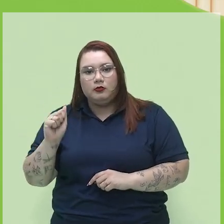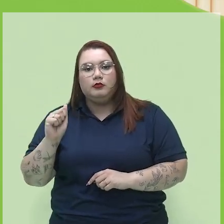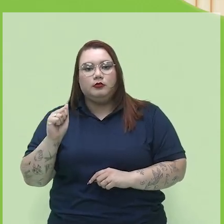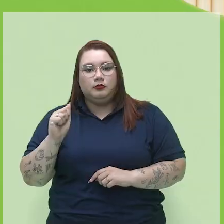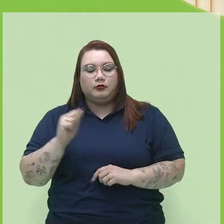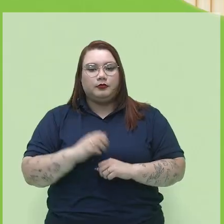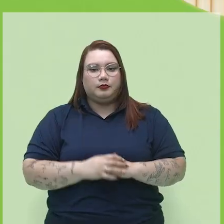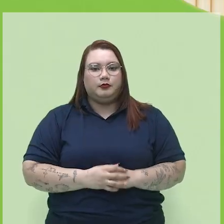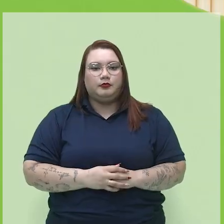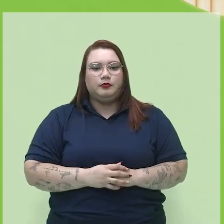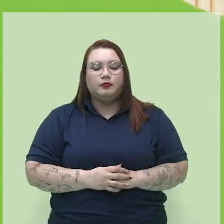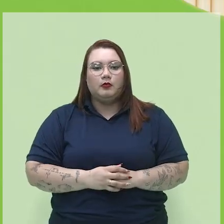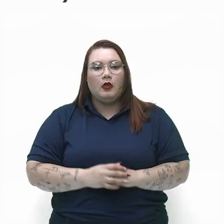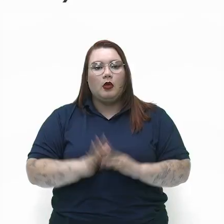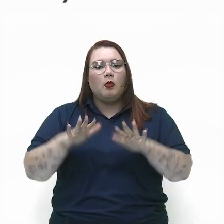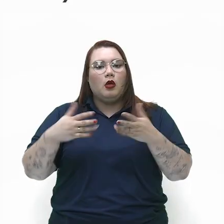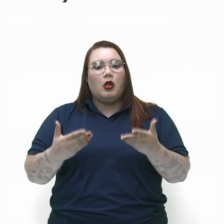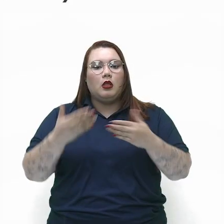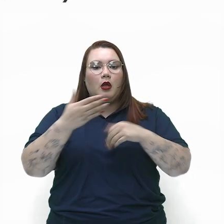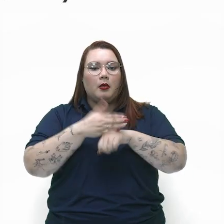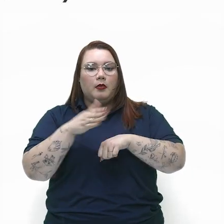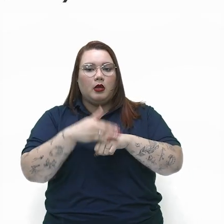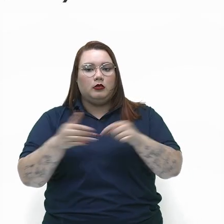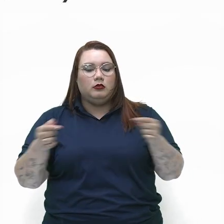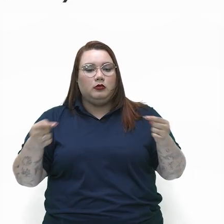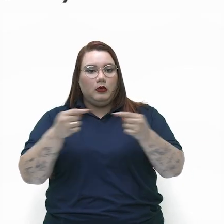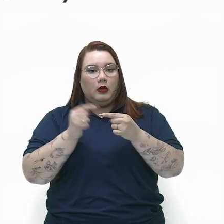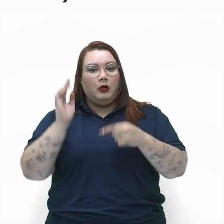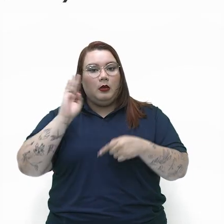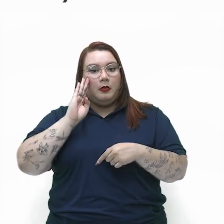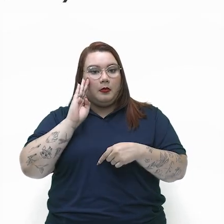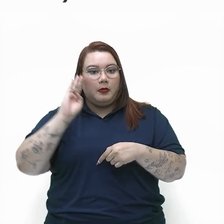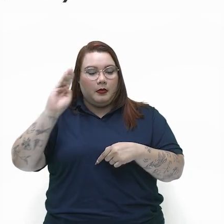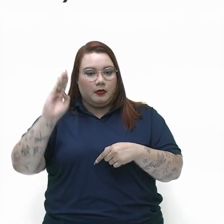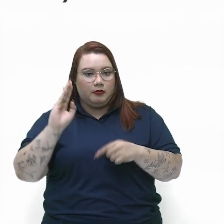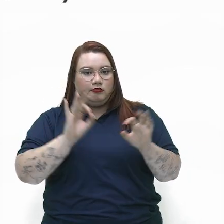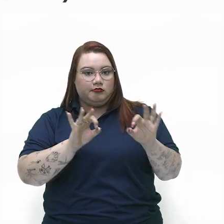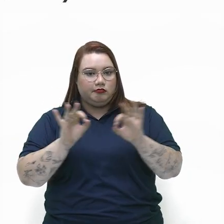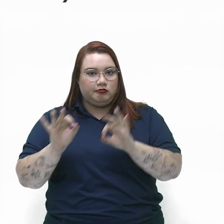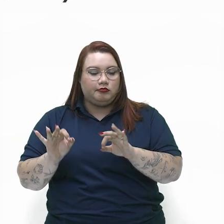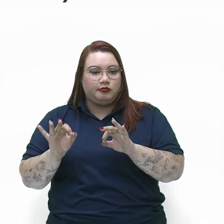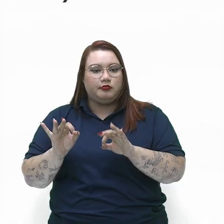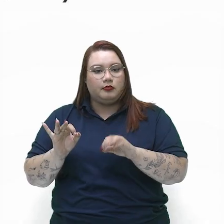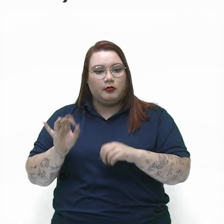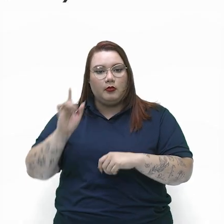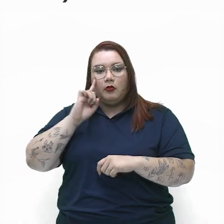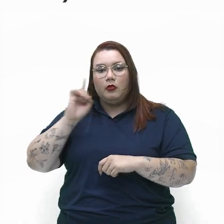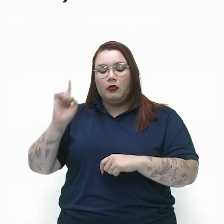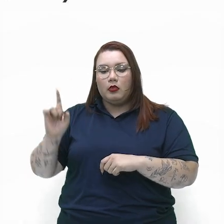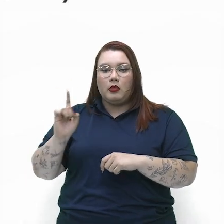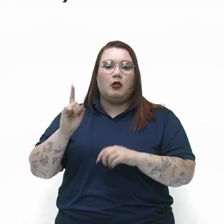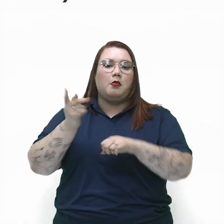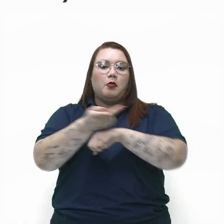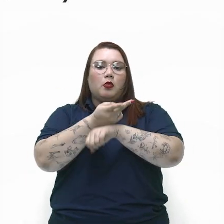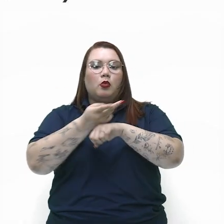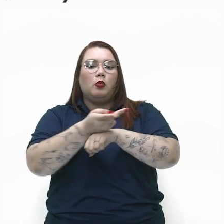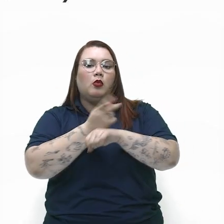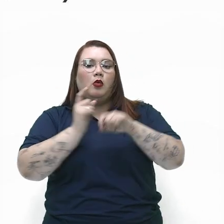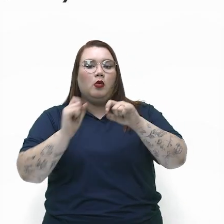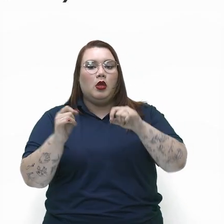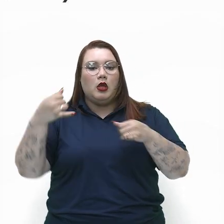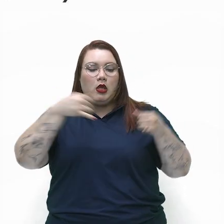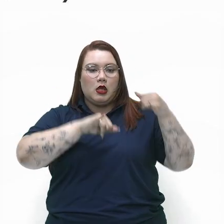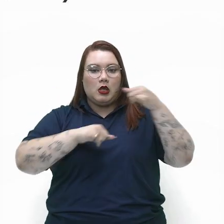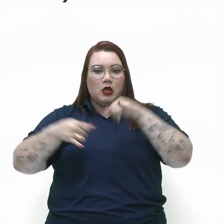essas bioassinaturas na prática, né? As prioritárias, primeiramente, né, prioritárias, está aí o nome, se busca aí